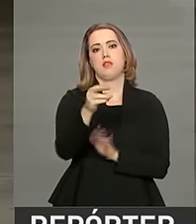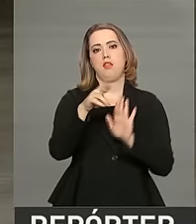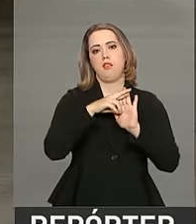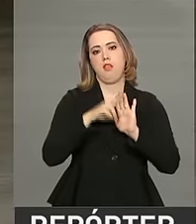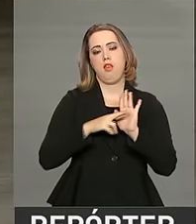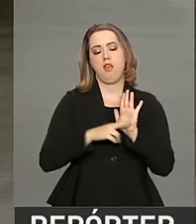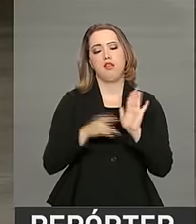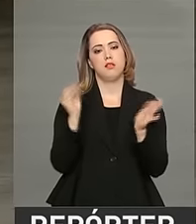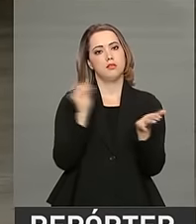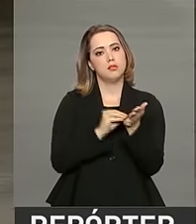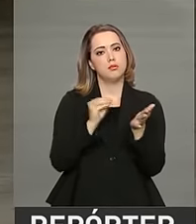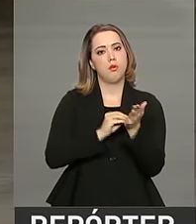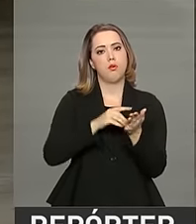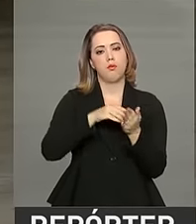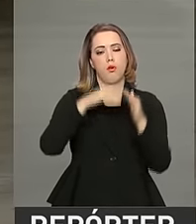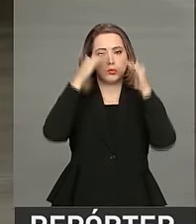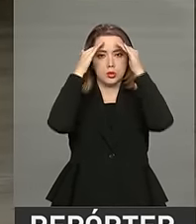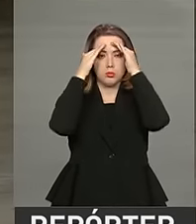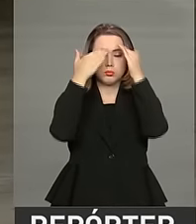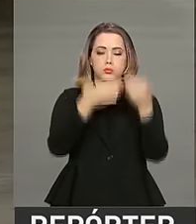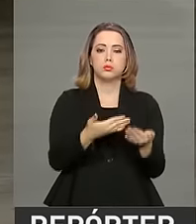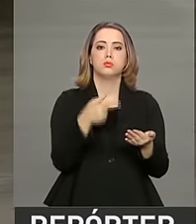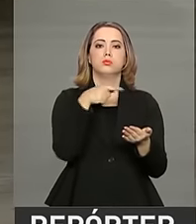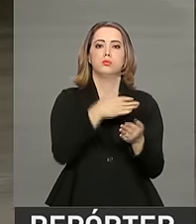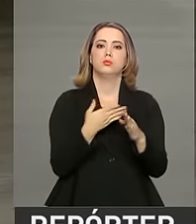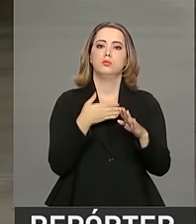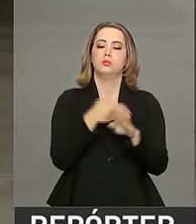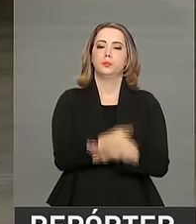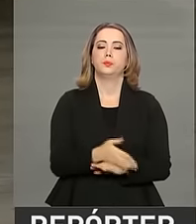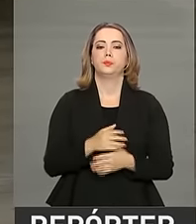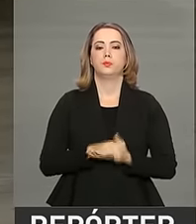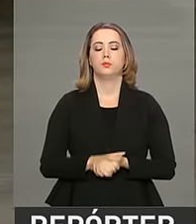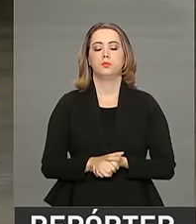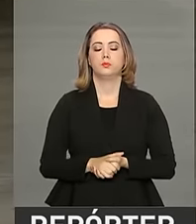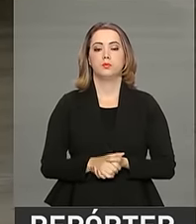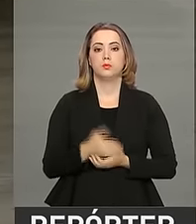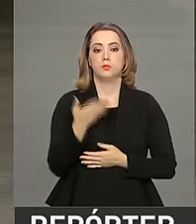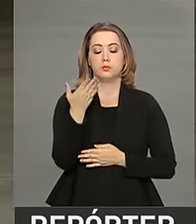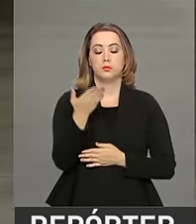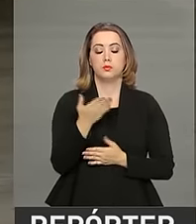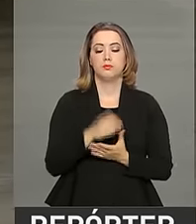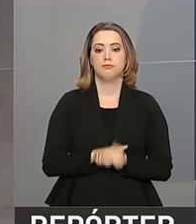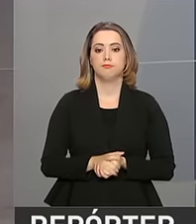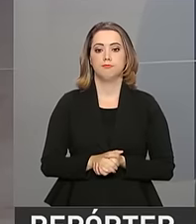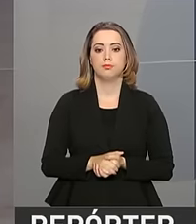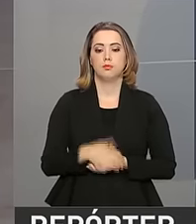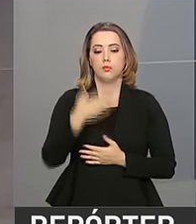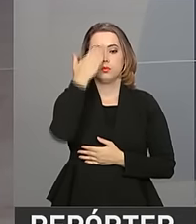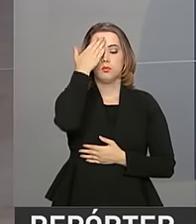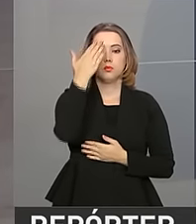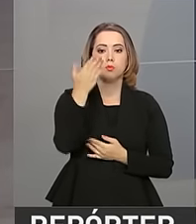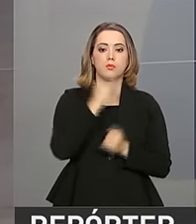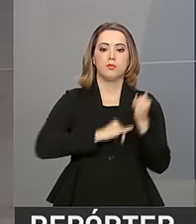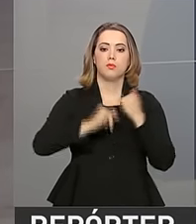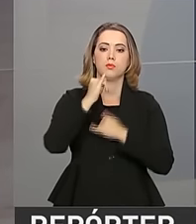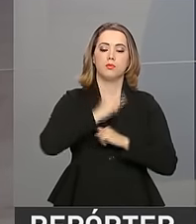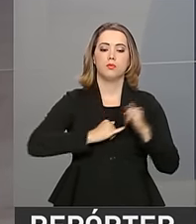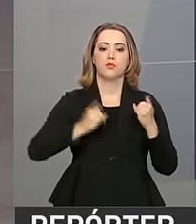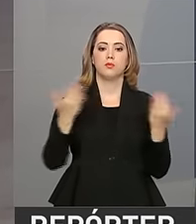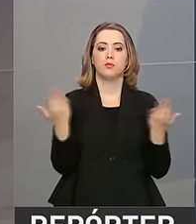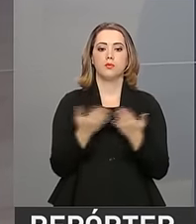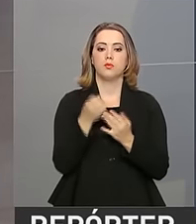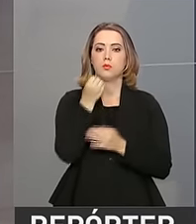regras que eram exigidas no momento desta adesão eu volto com você no estúdio Zé luí obrigado Paulo la salvia pelas